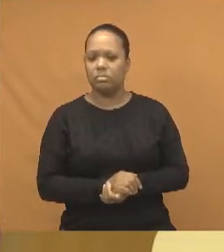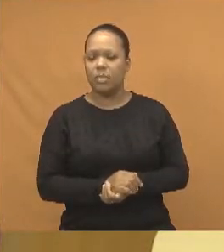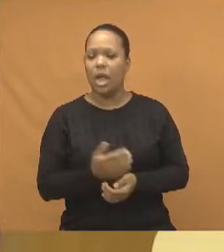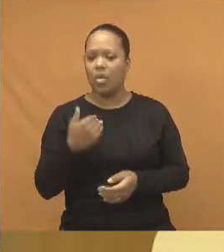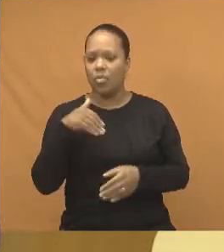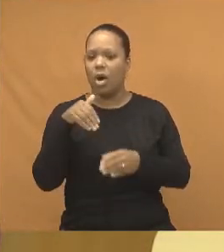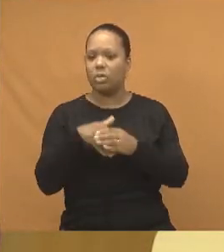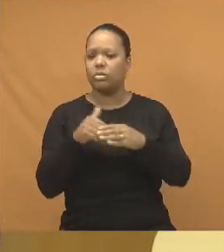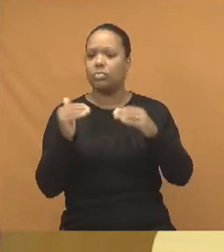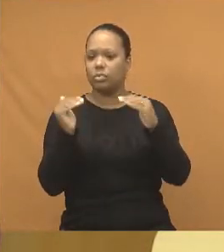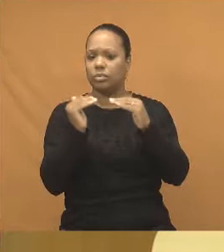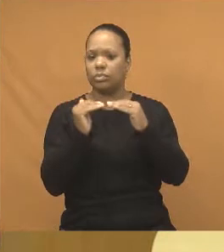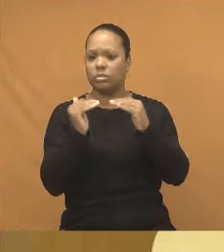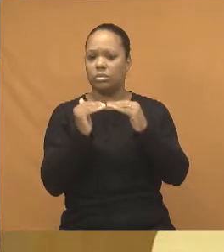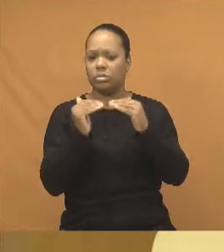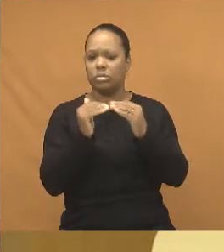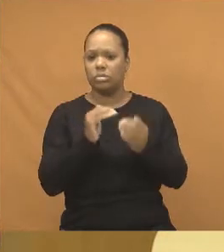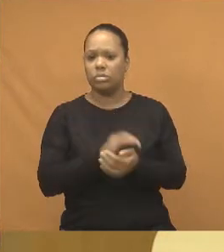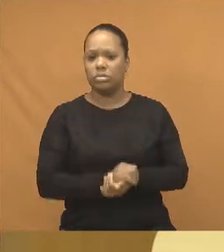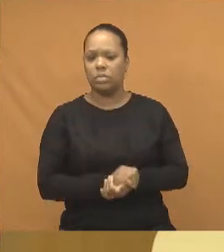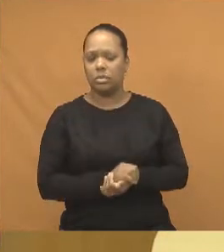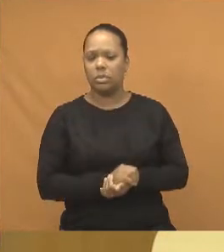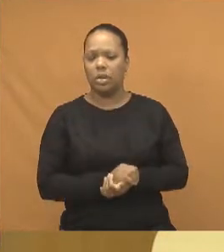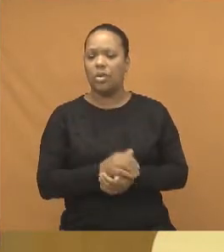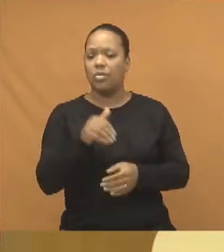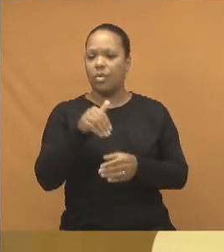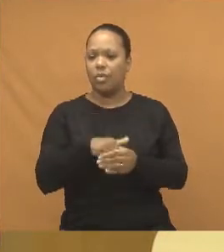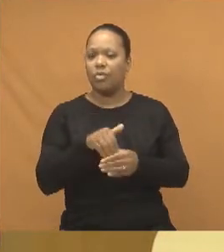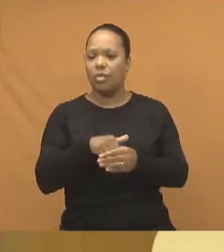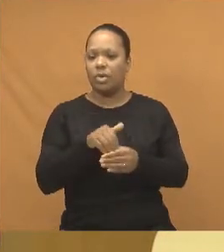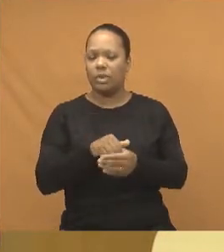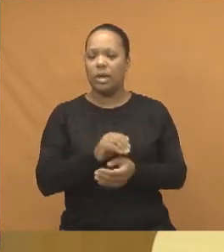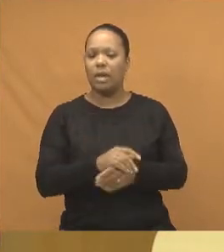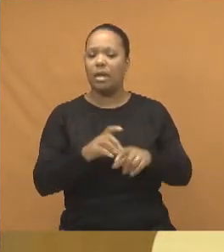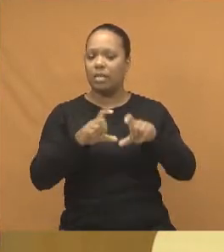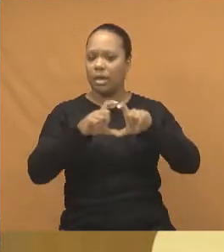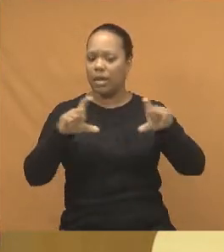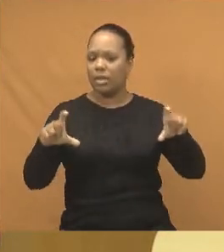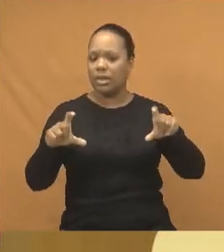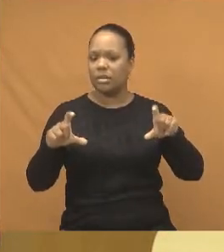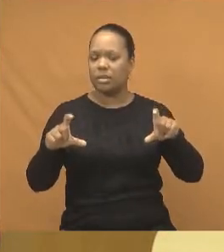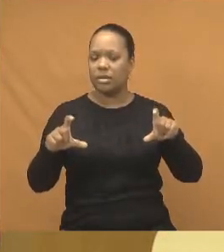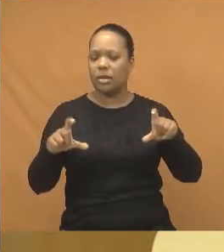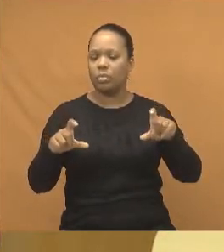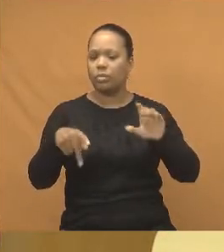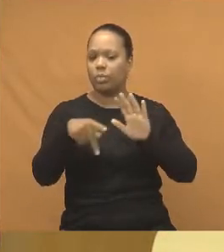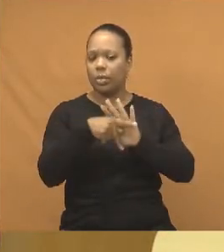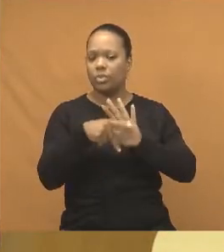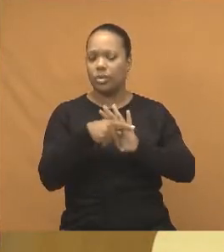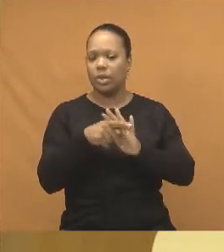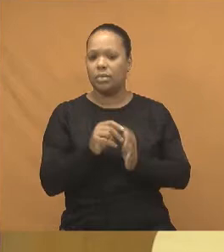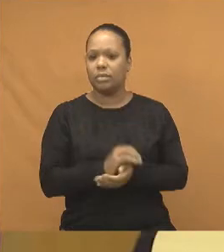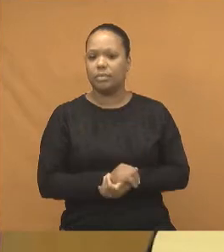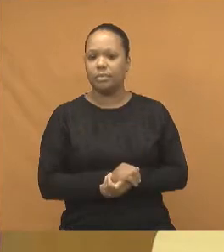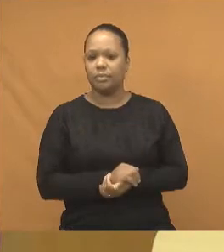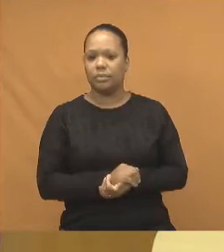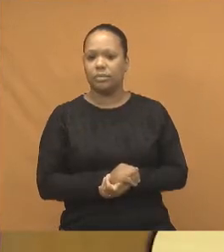meu voto favorável, e eu vou votar pela redação original do projeto. Obrigado.